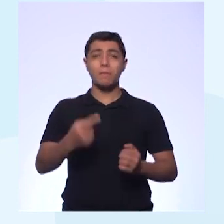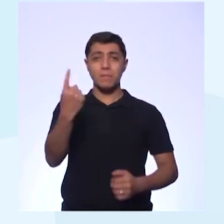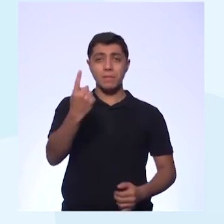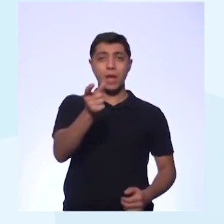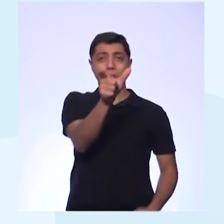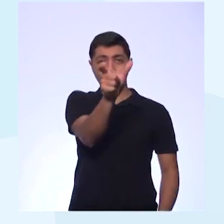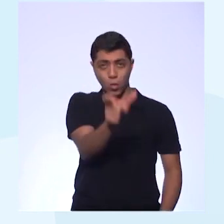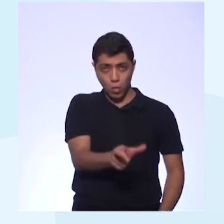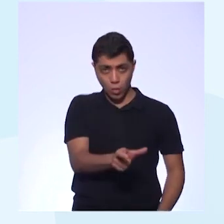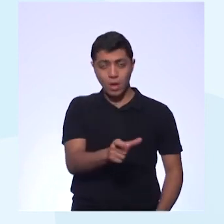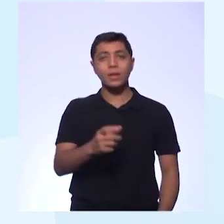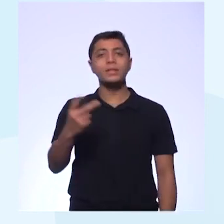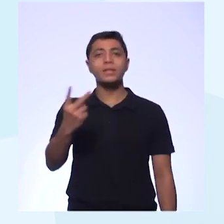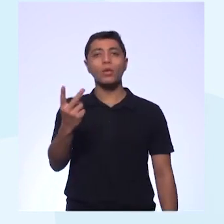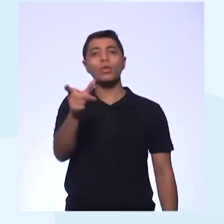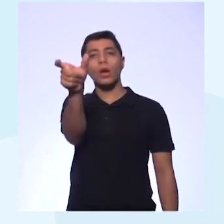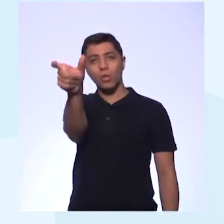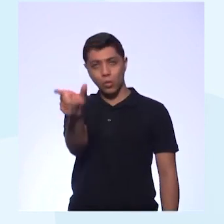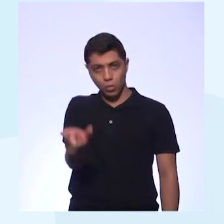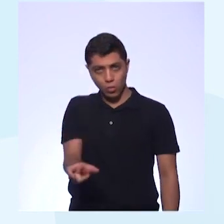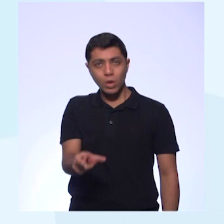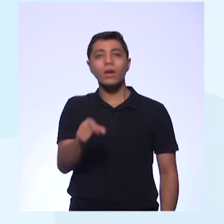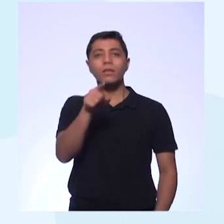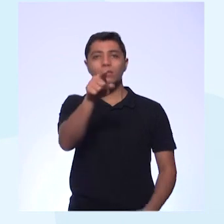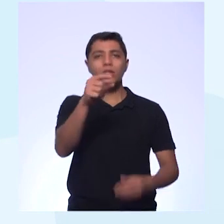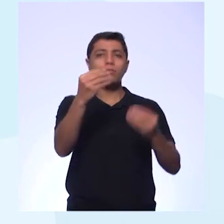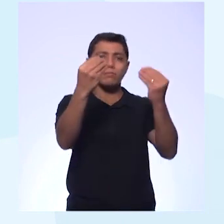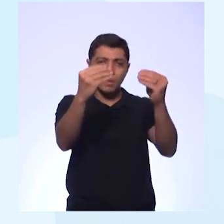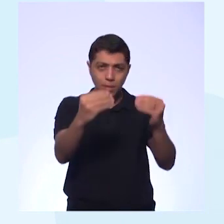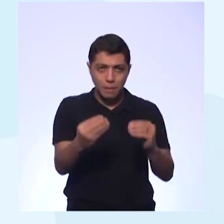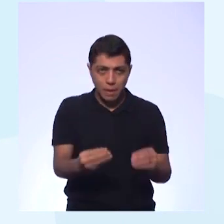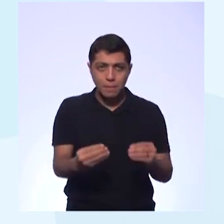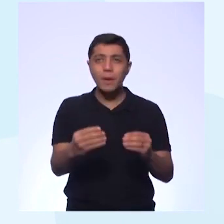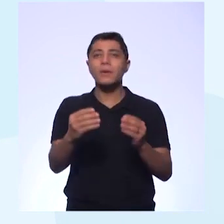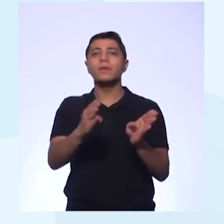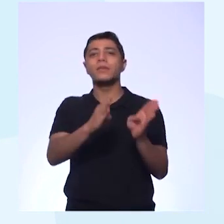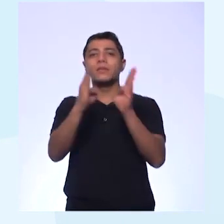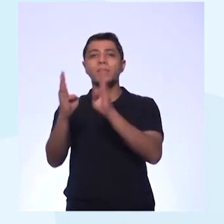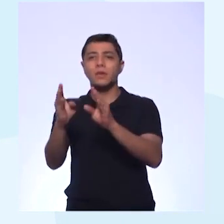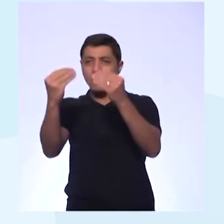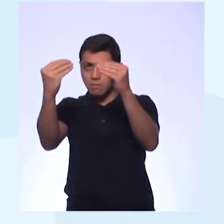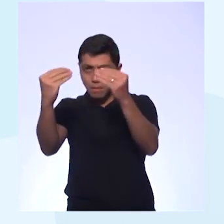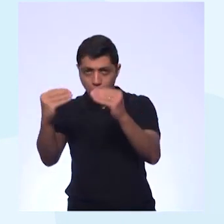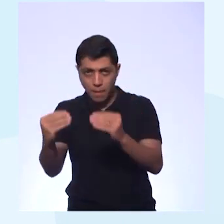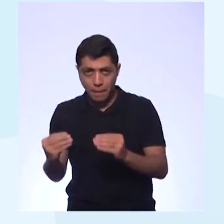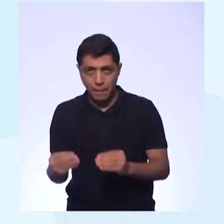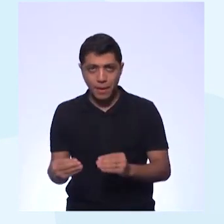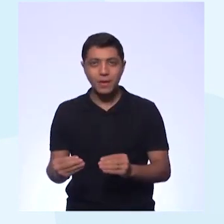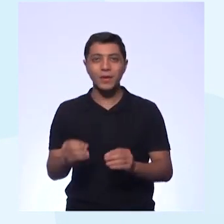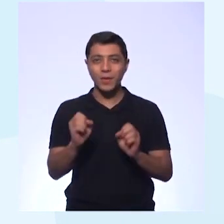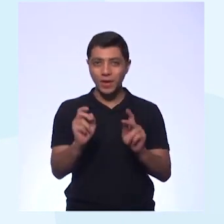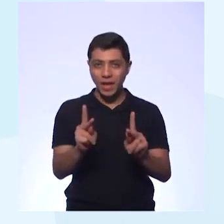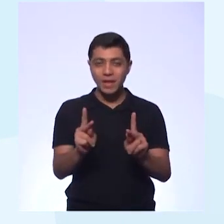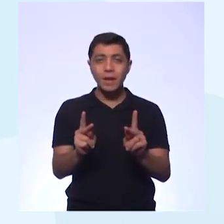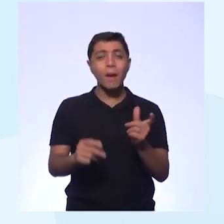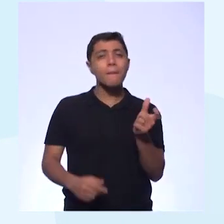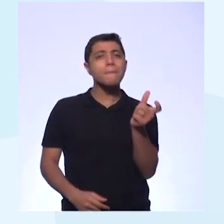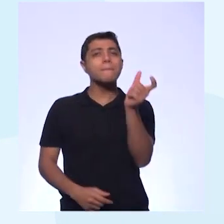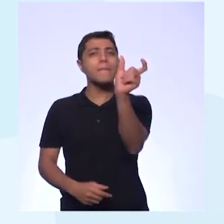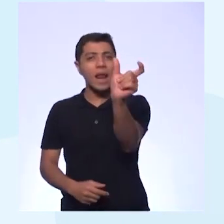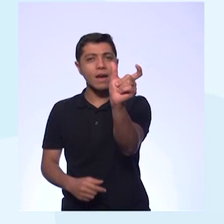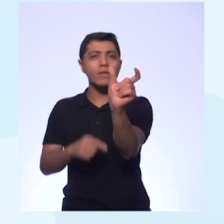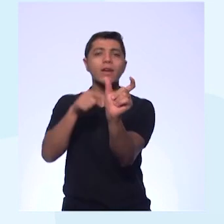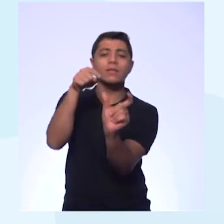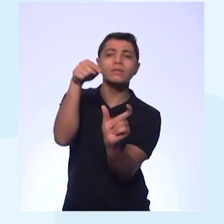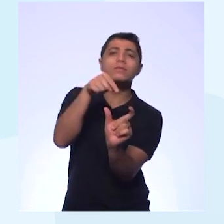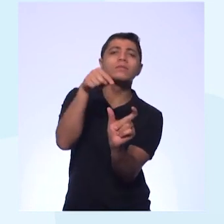no QWL. Certo? Então, você vai responder, você vai colocar palavras